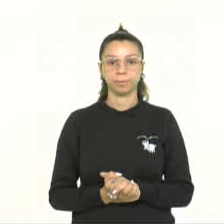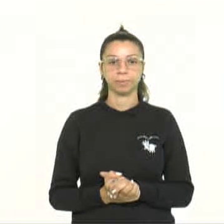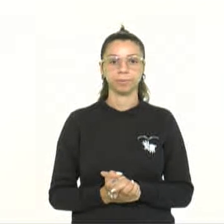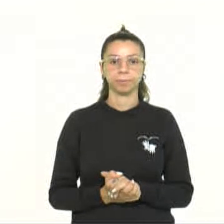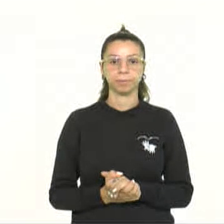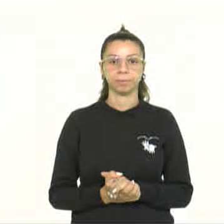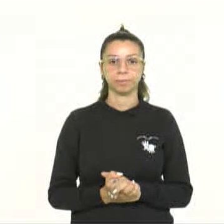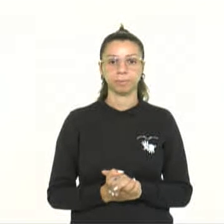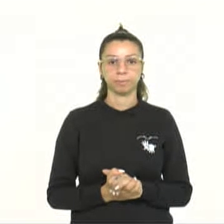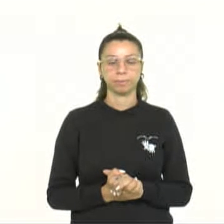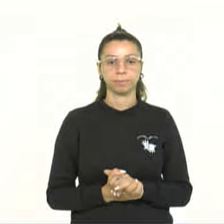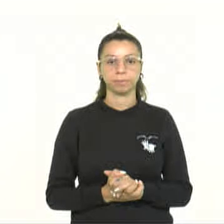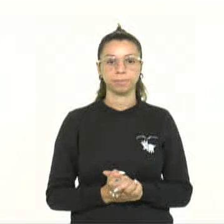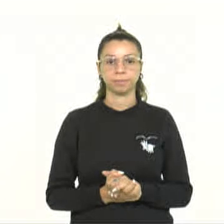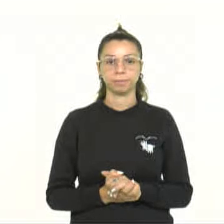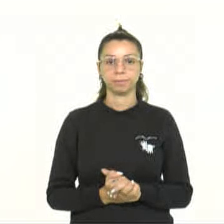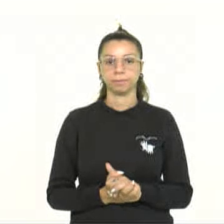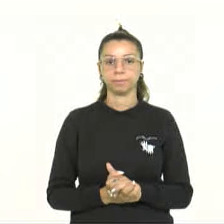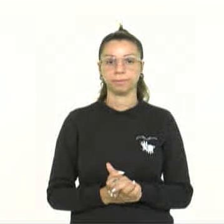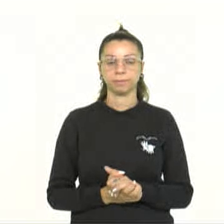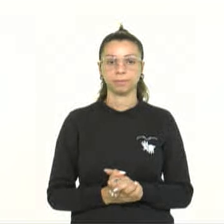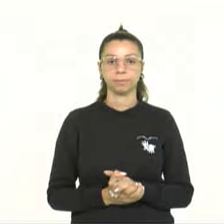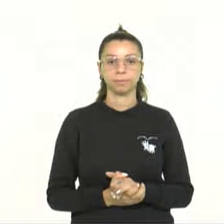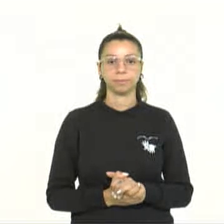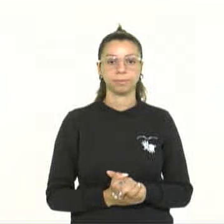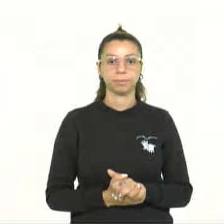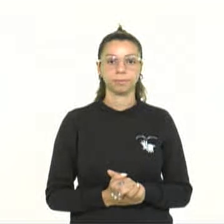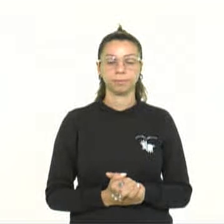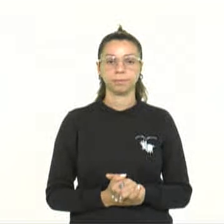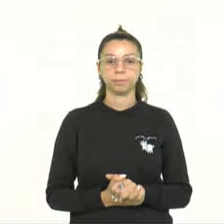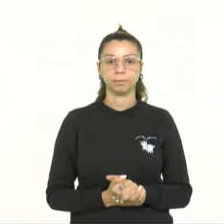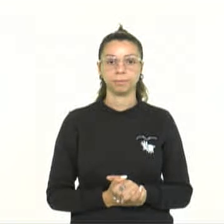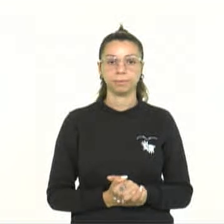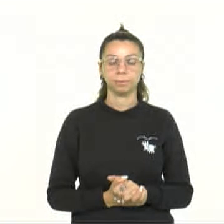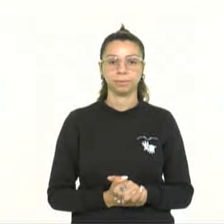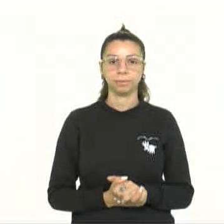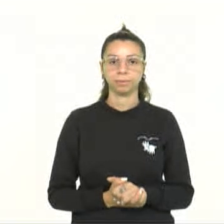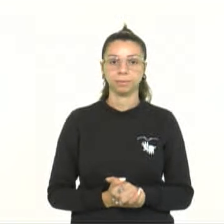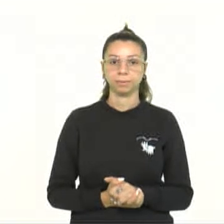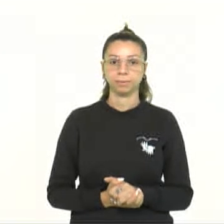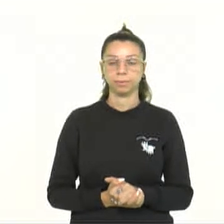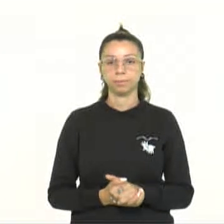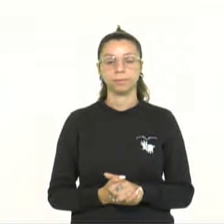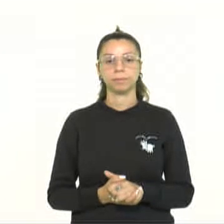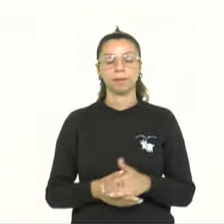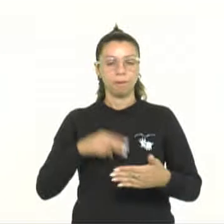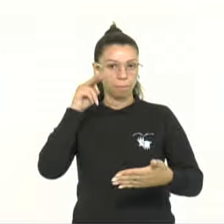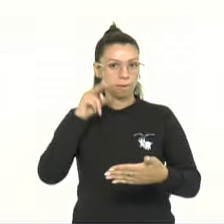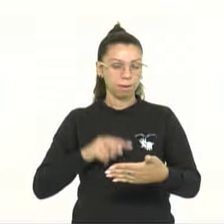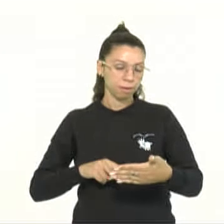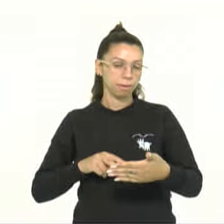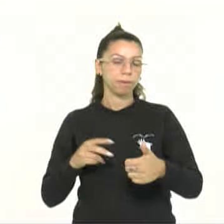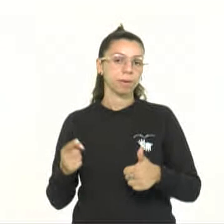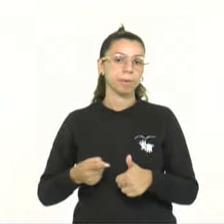ou canções. Leia um resumo sobre eles. Então vamos ler. Primeiro sobre Antônio